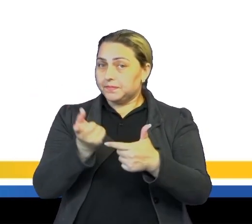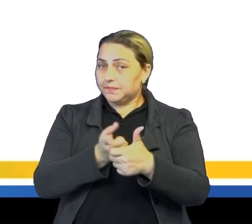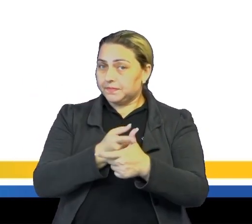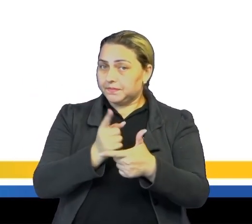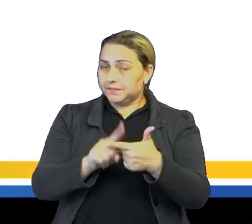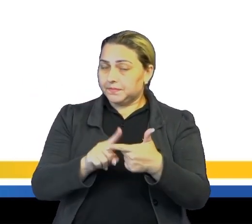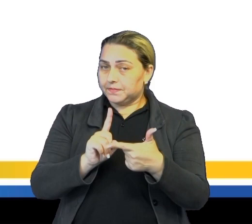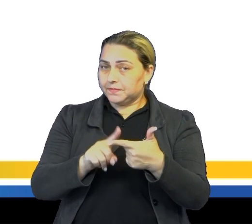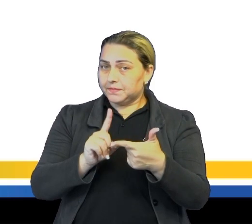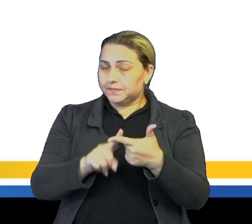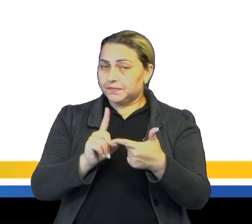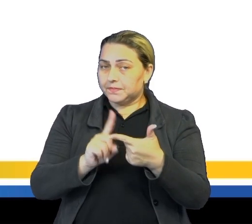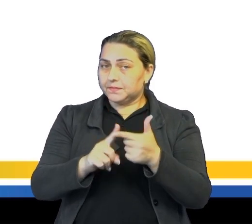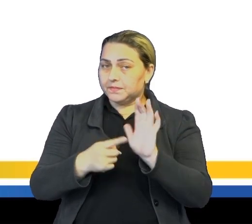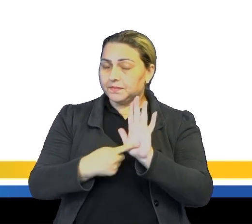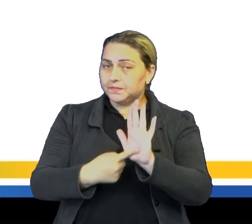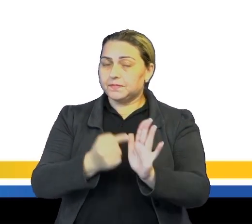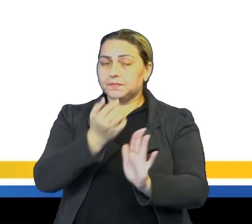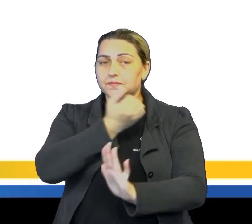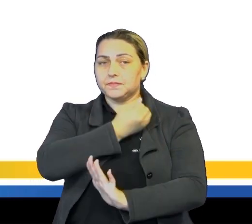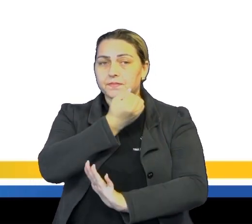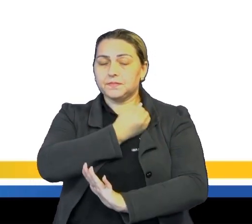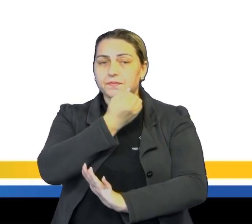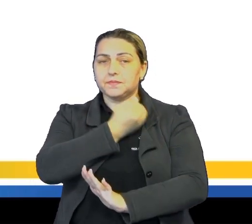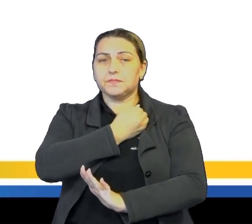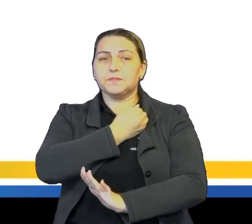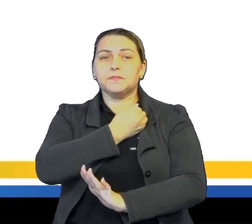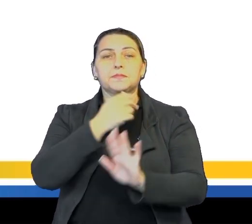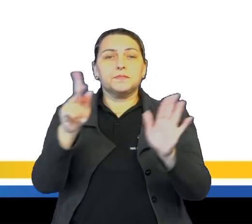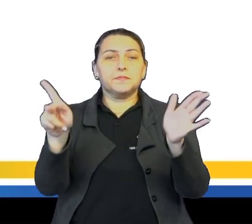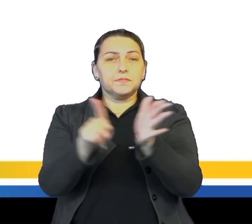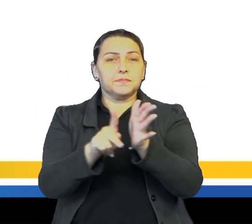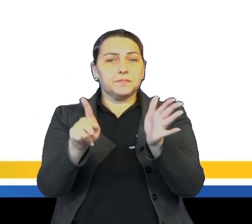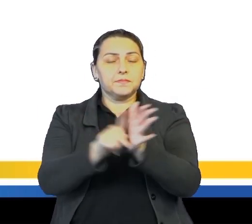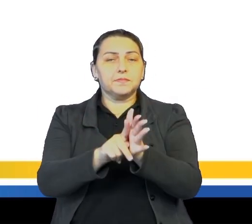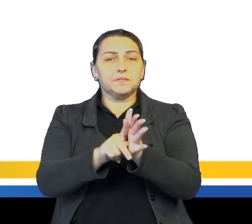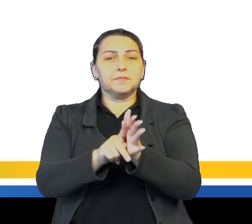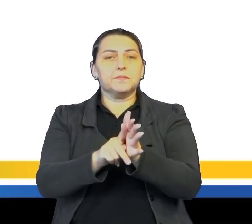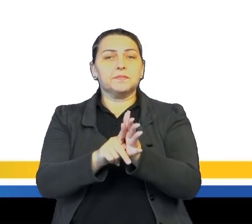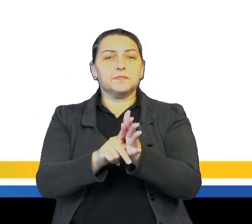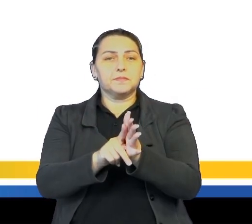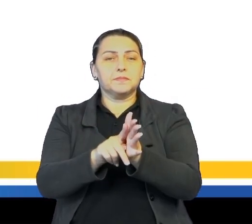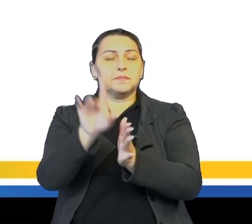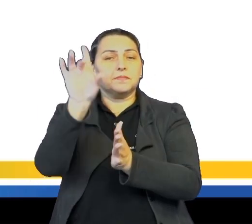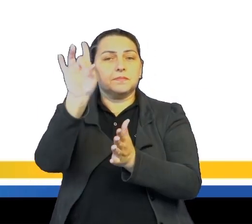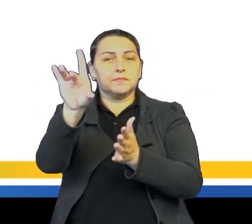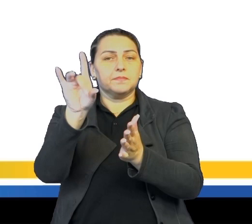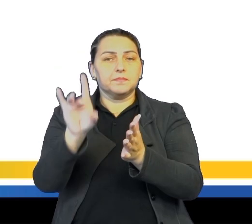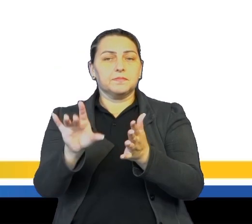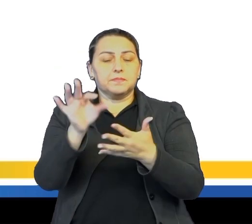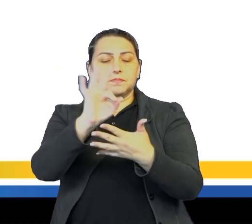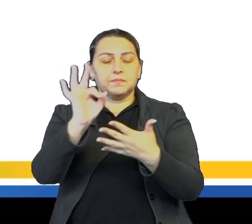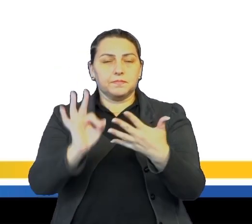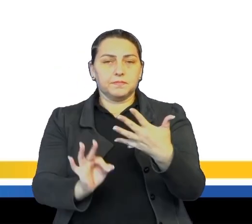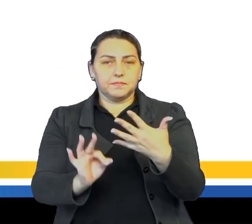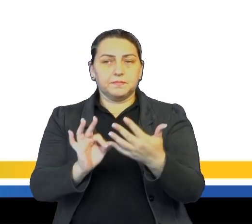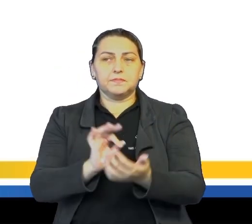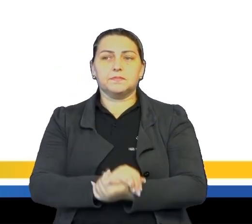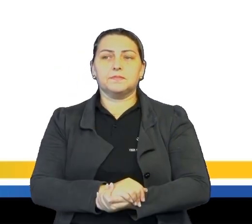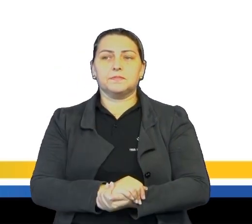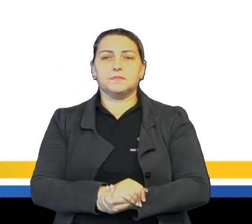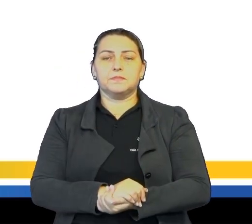questão indique o número e a propriedade que satisfazem cada um dos itens a